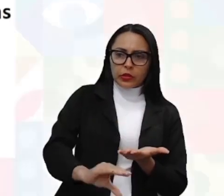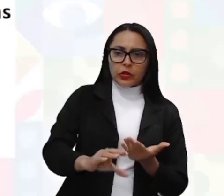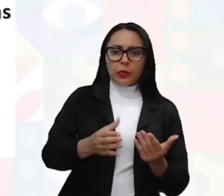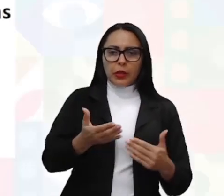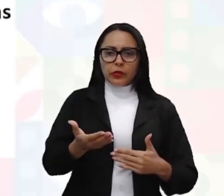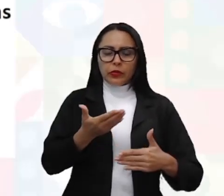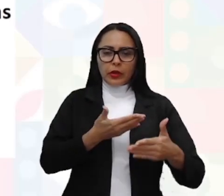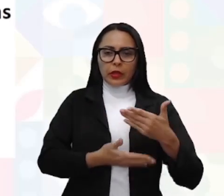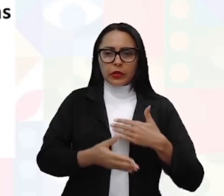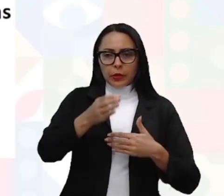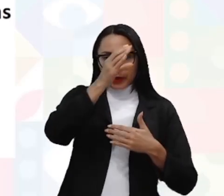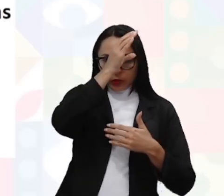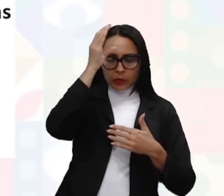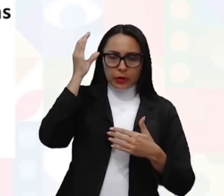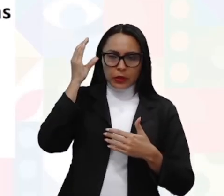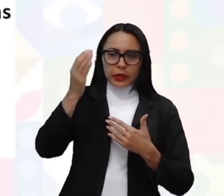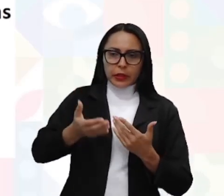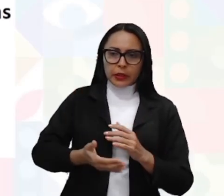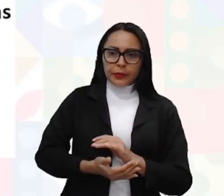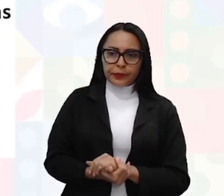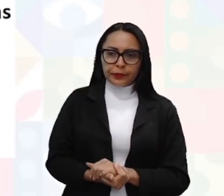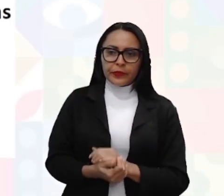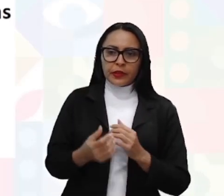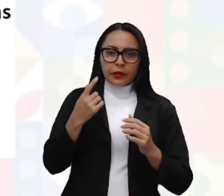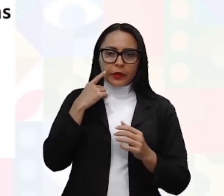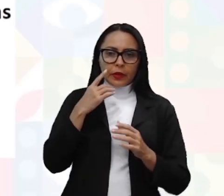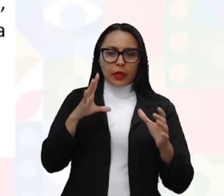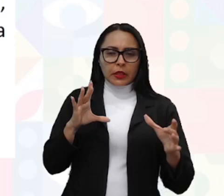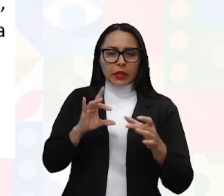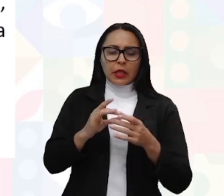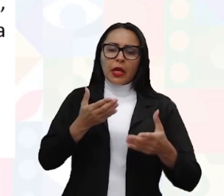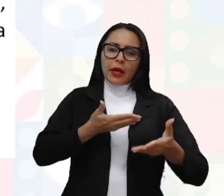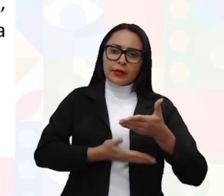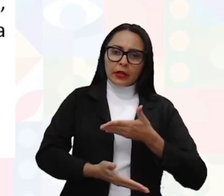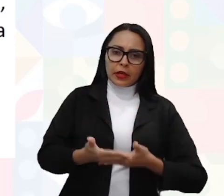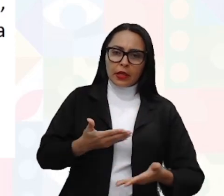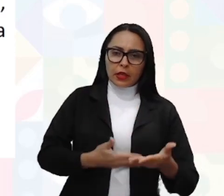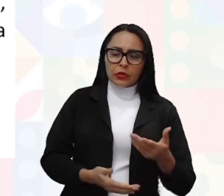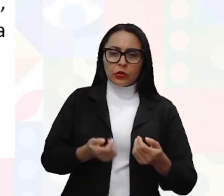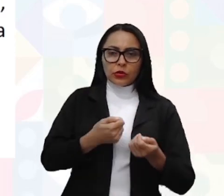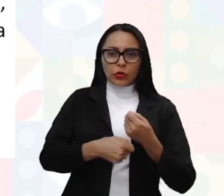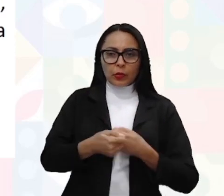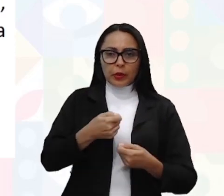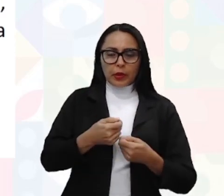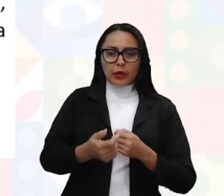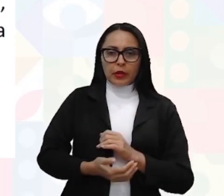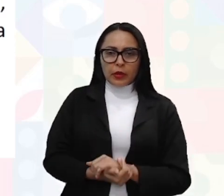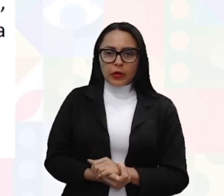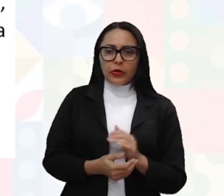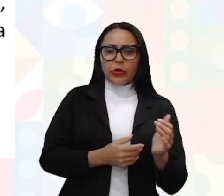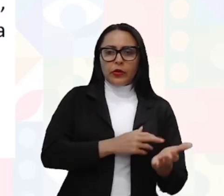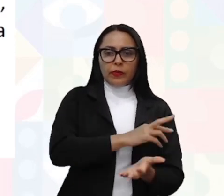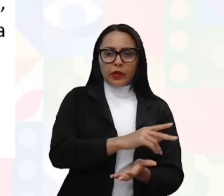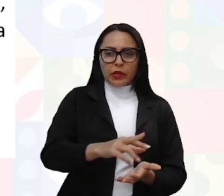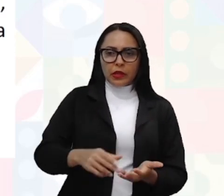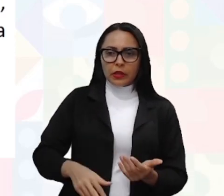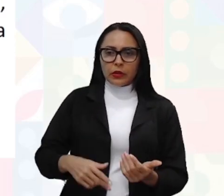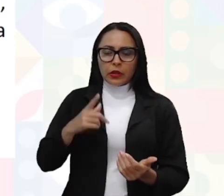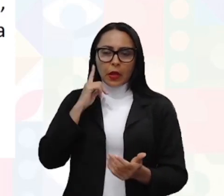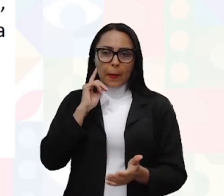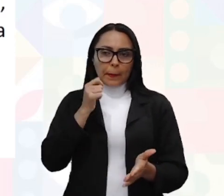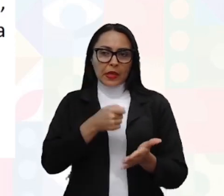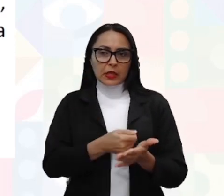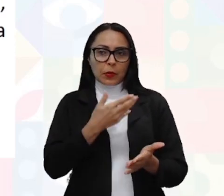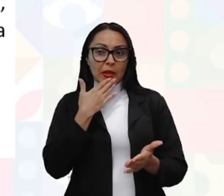relacionamento com clientes e com fornecedores, a fim de estreitar essas relações comerciais. Para vários autores, a pressão